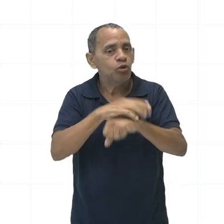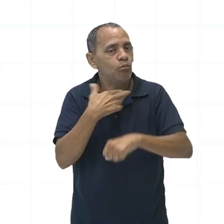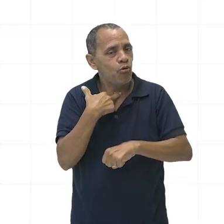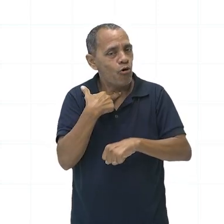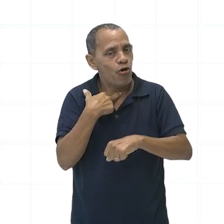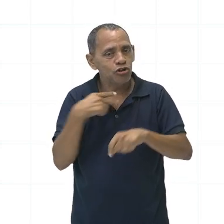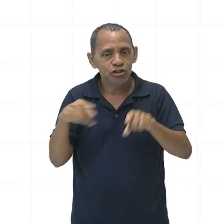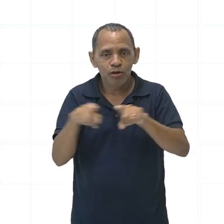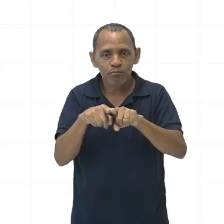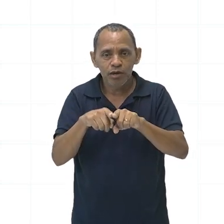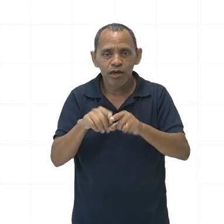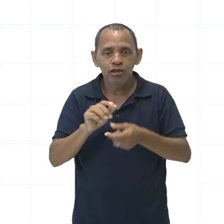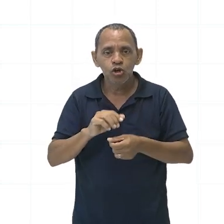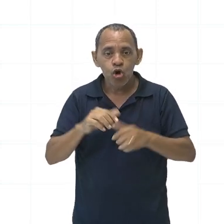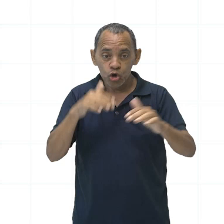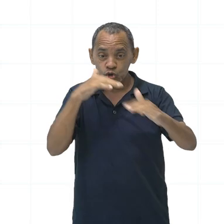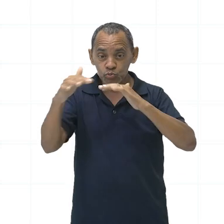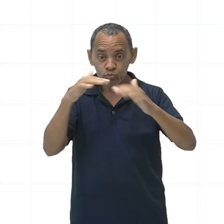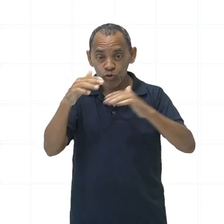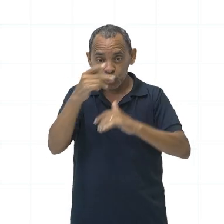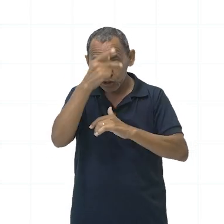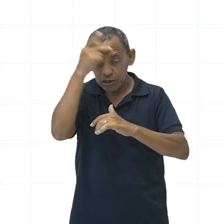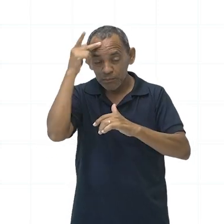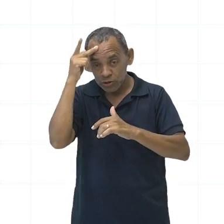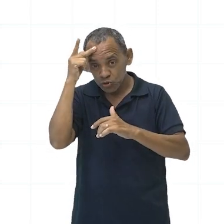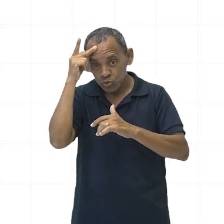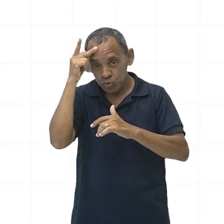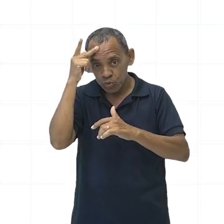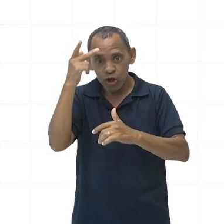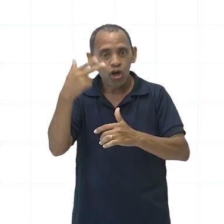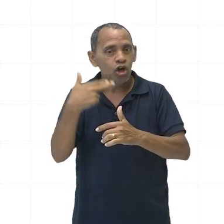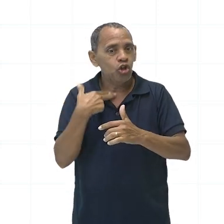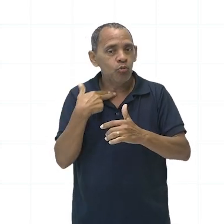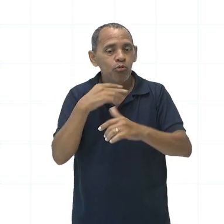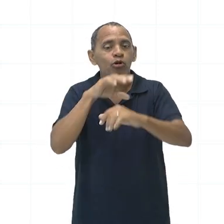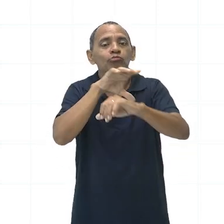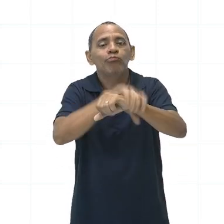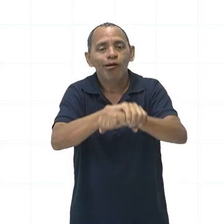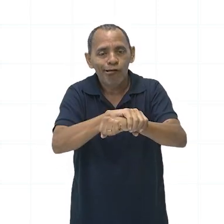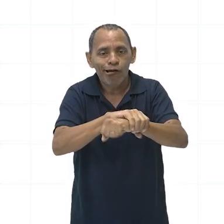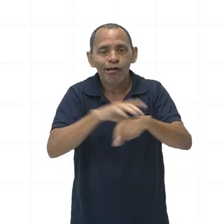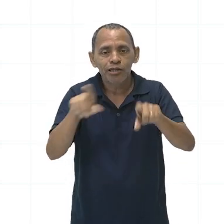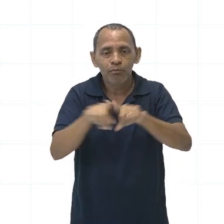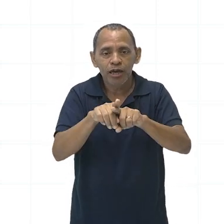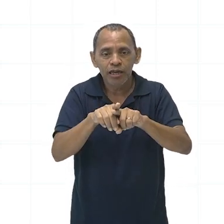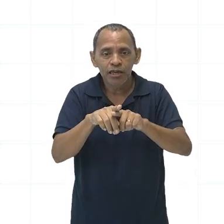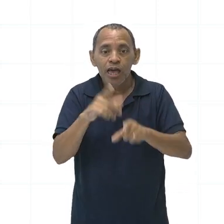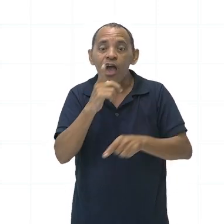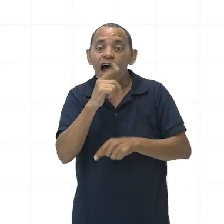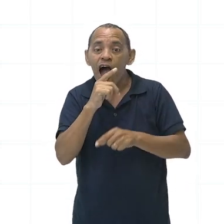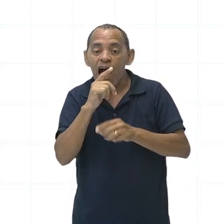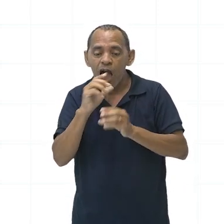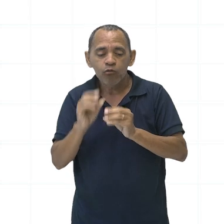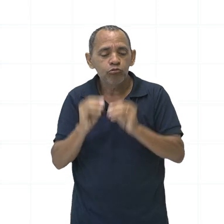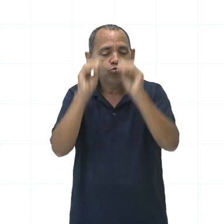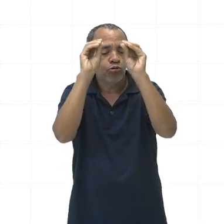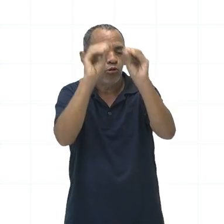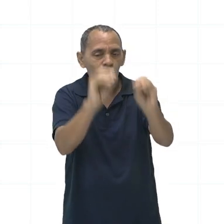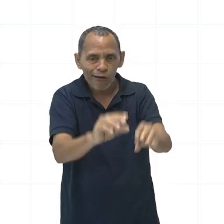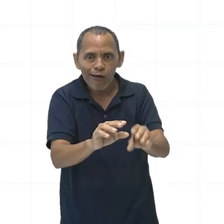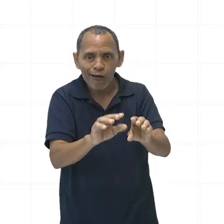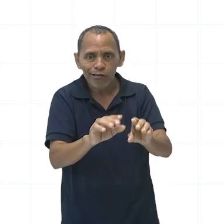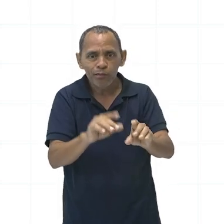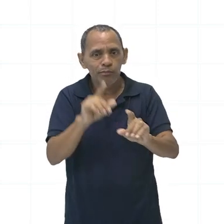vítima, não jogue água na vítima e nem tente abrir a boca da vítima, mesmo que você veja que ela está